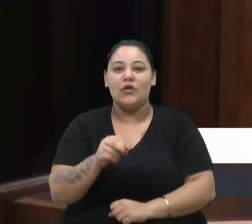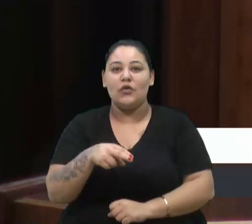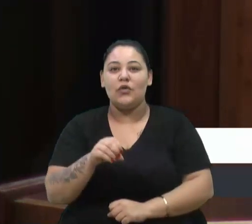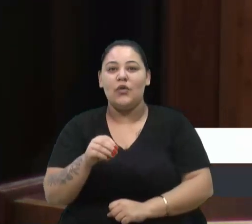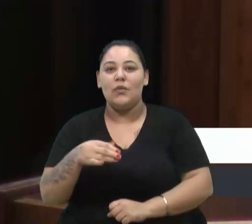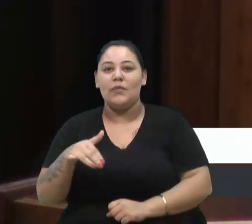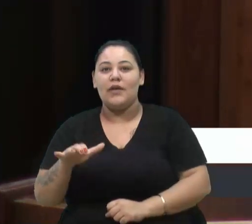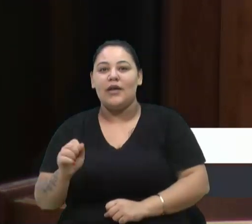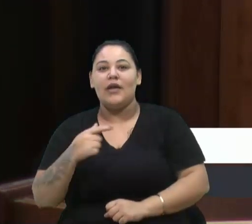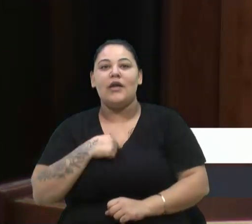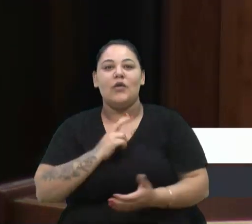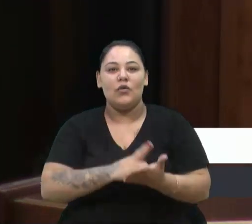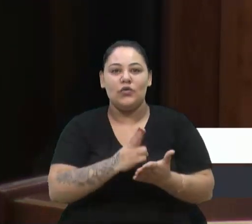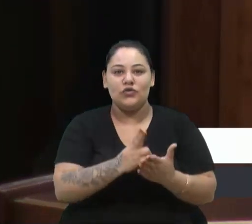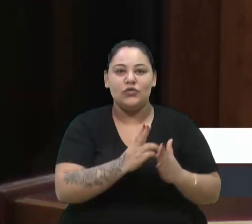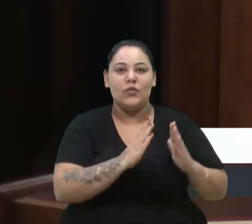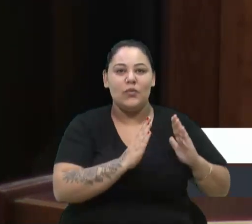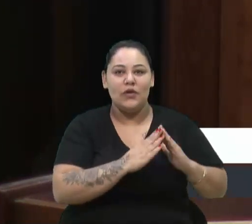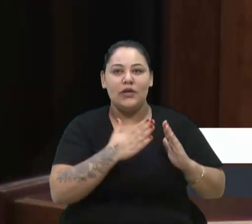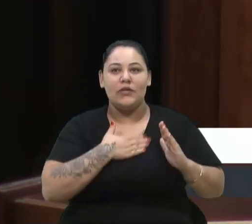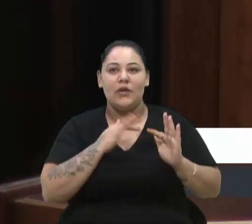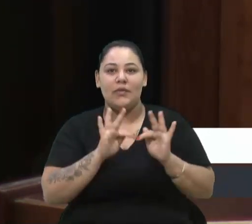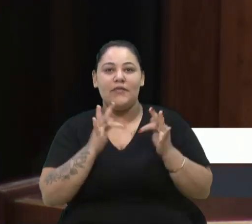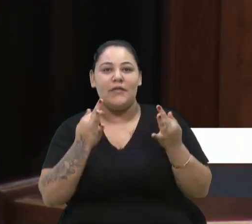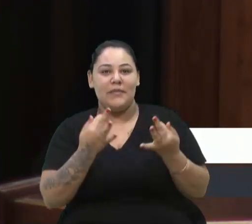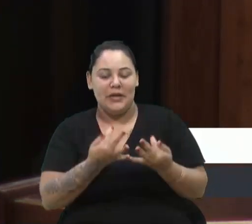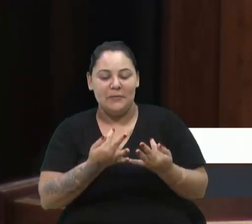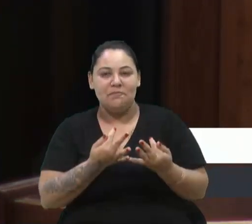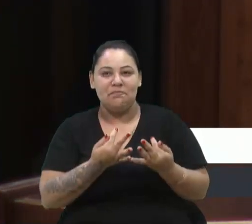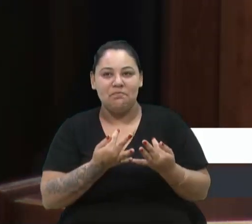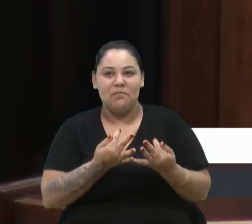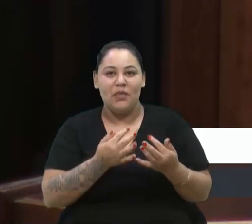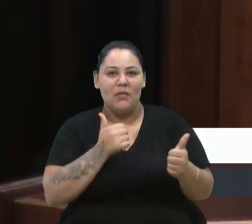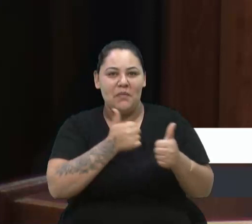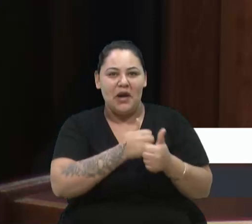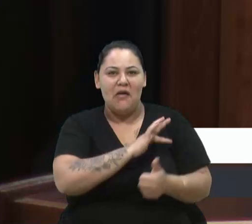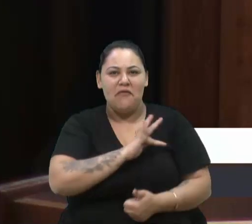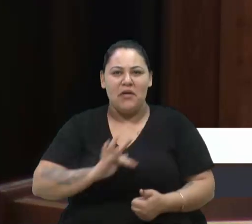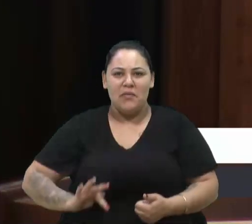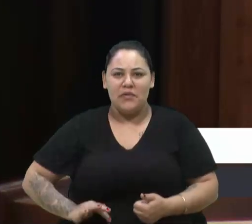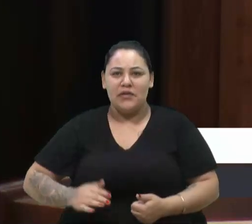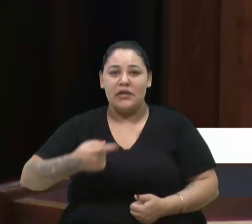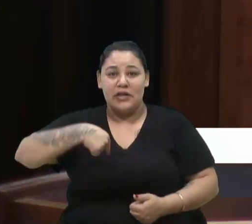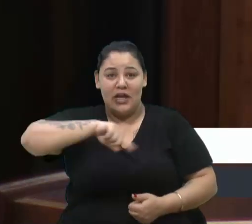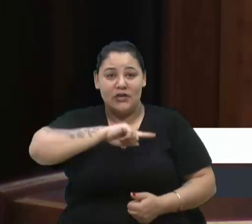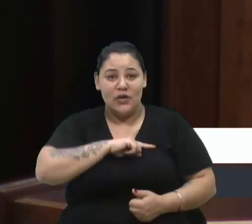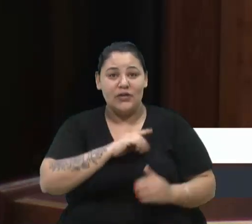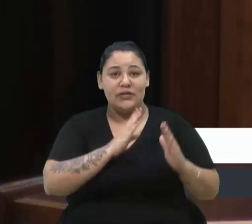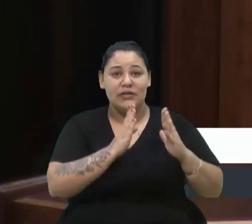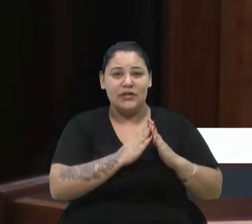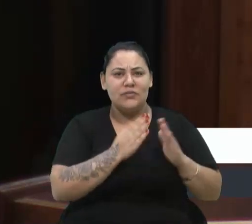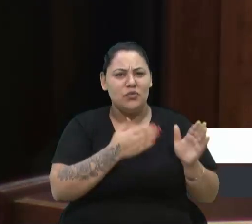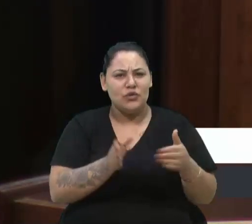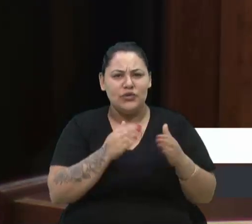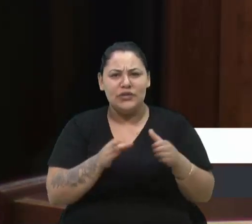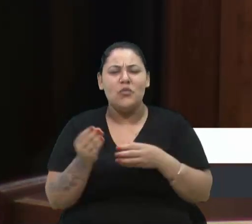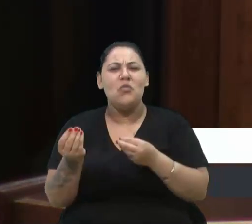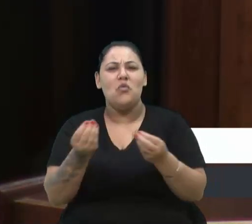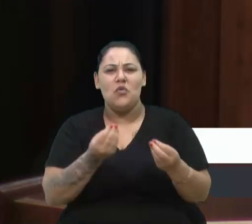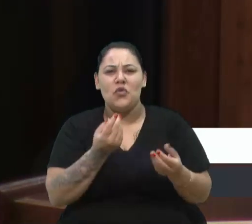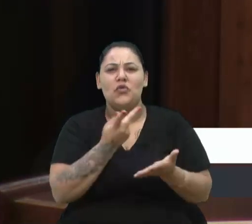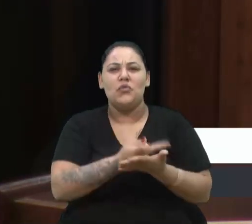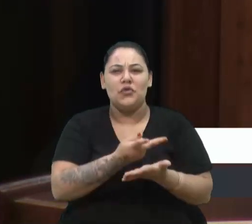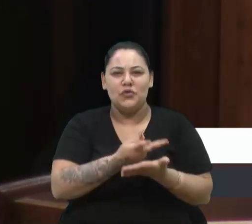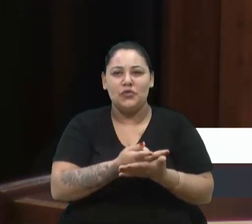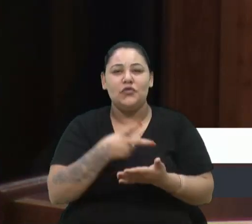na localidade de Caravaggio e na nossa propriedade produzimos uva Citrus e uma diversidade de produtos tanto para